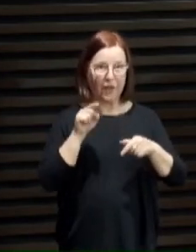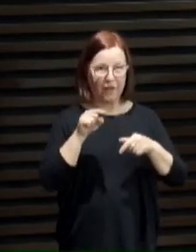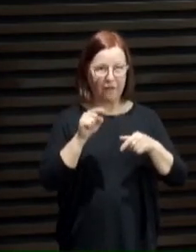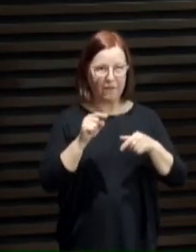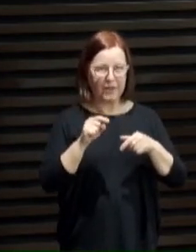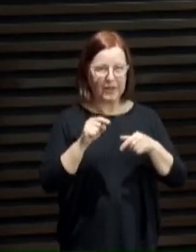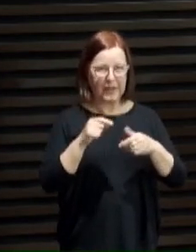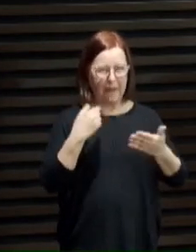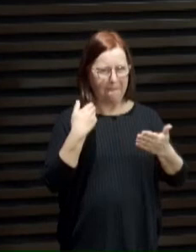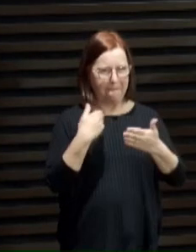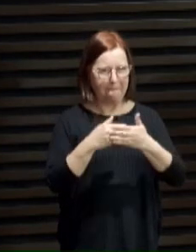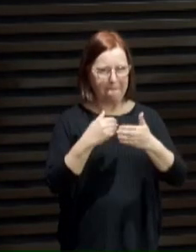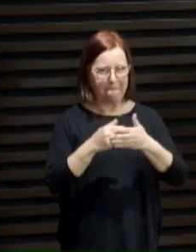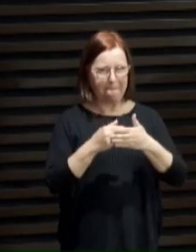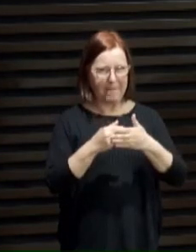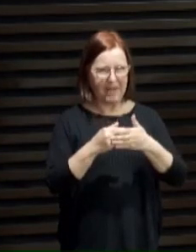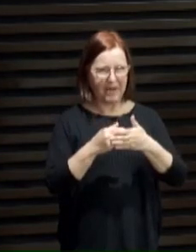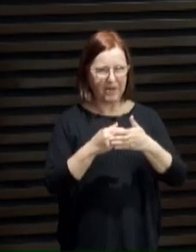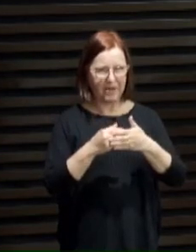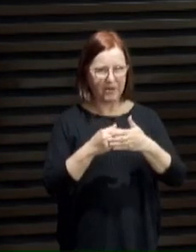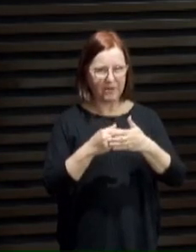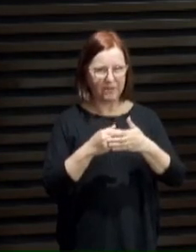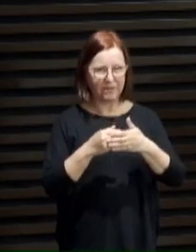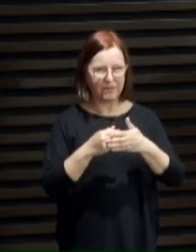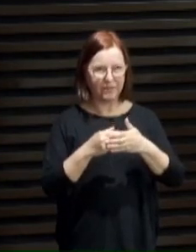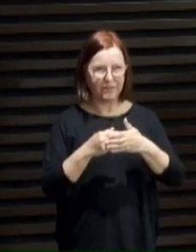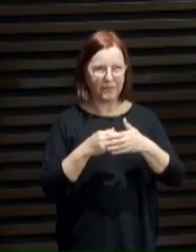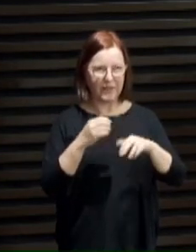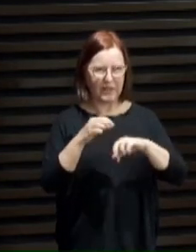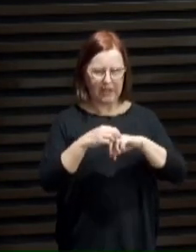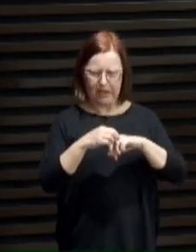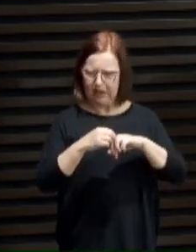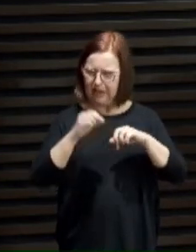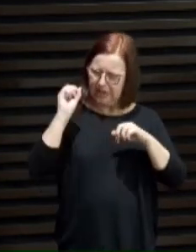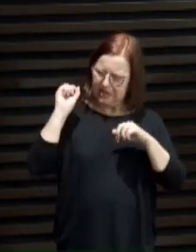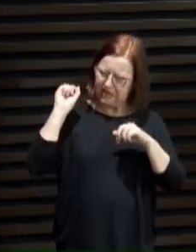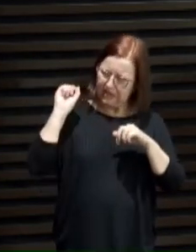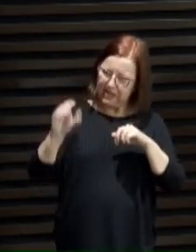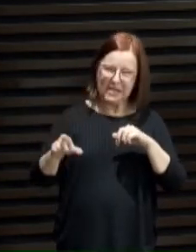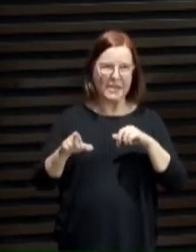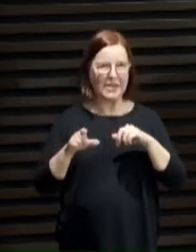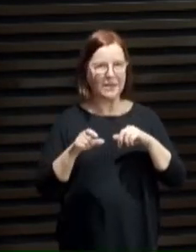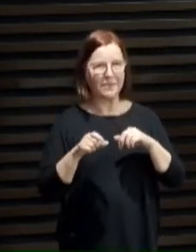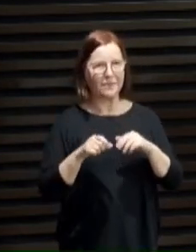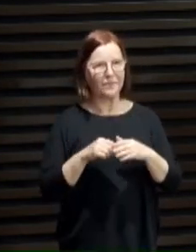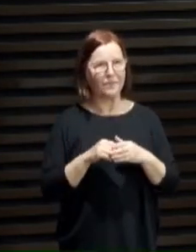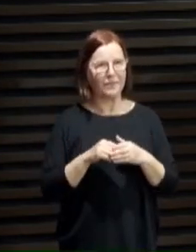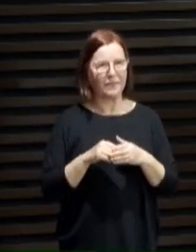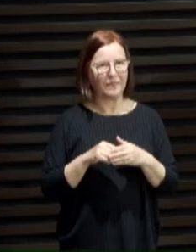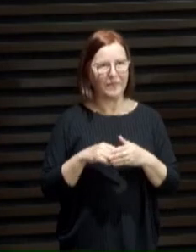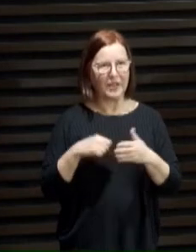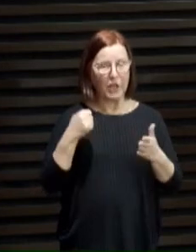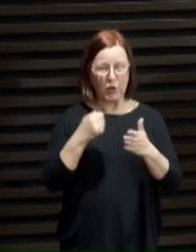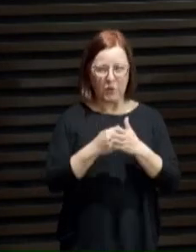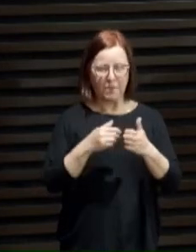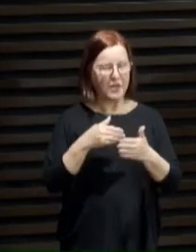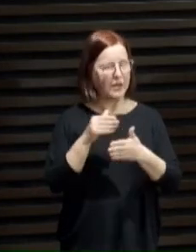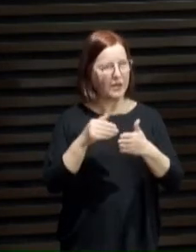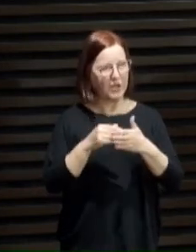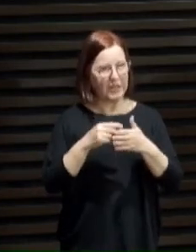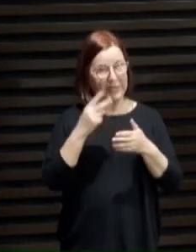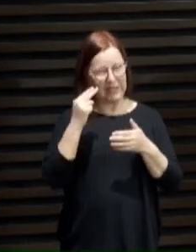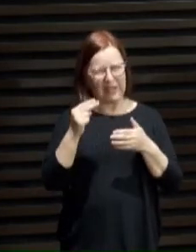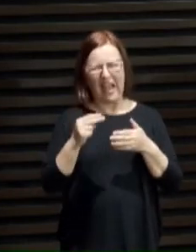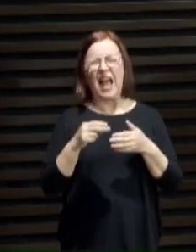aquele maldito anel, salvar toda a Terra-média e cumprir toda a história, vai dar